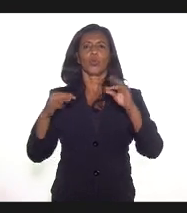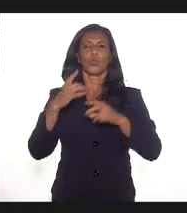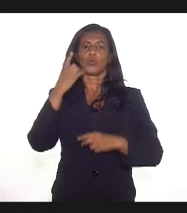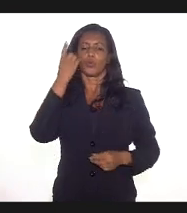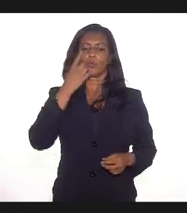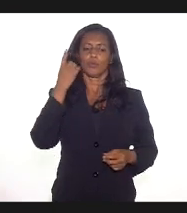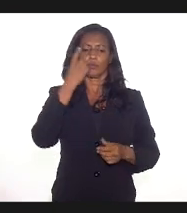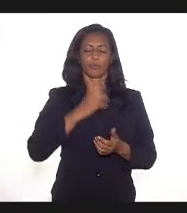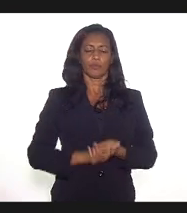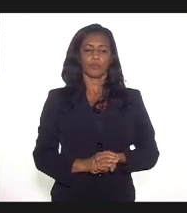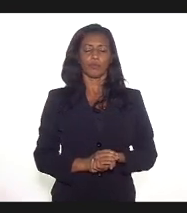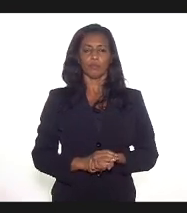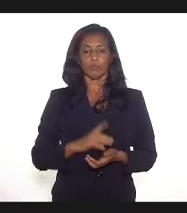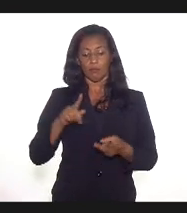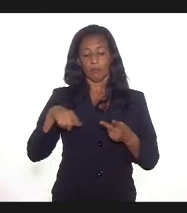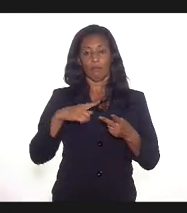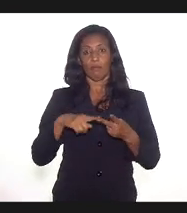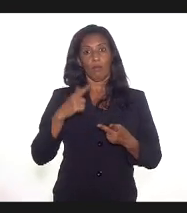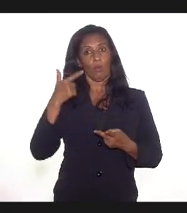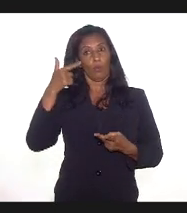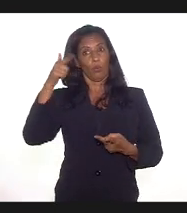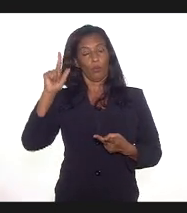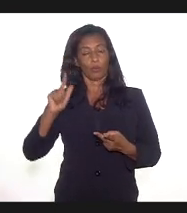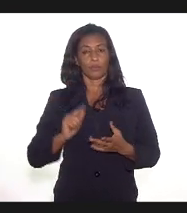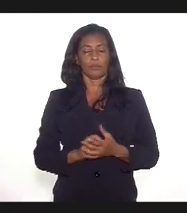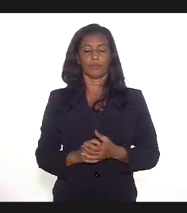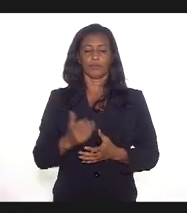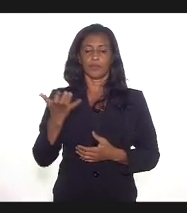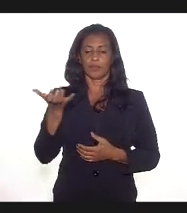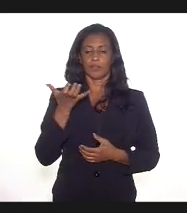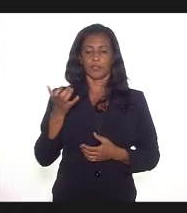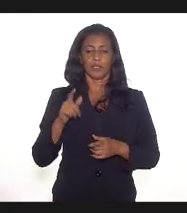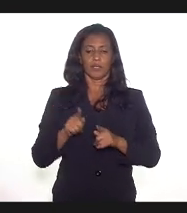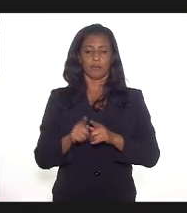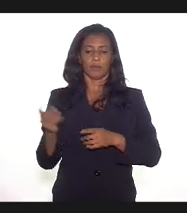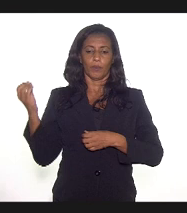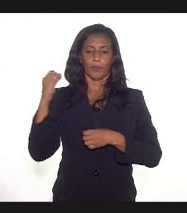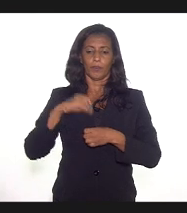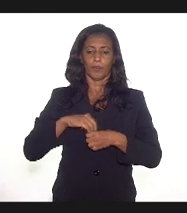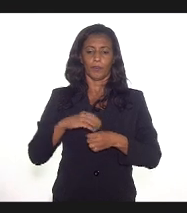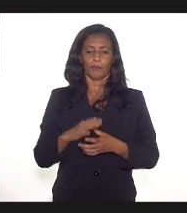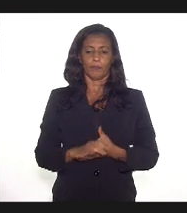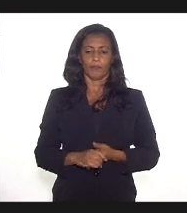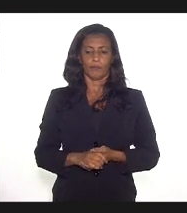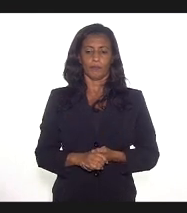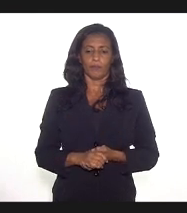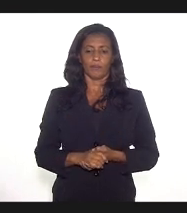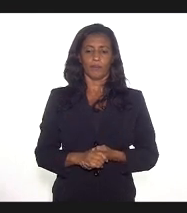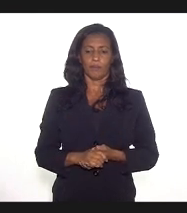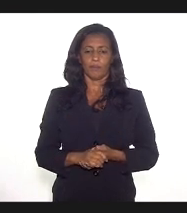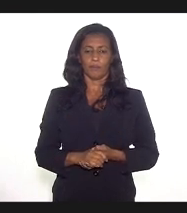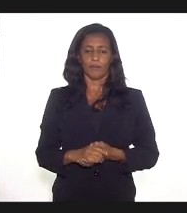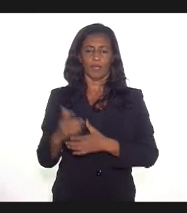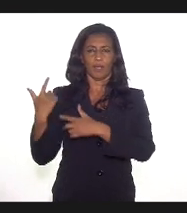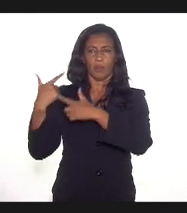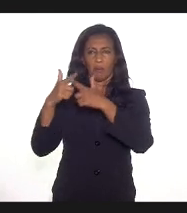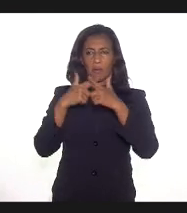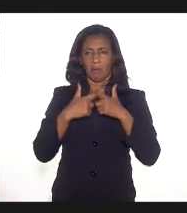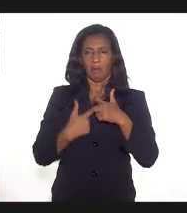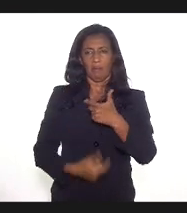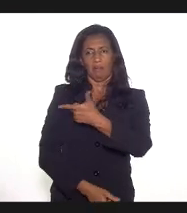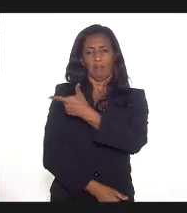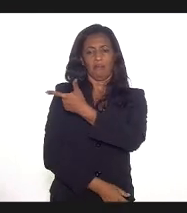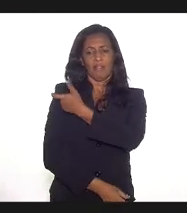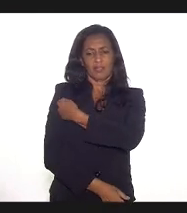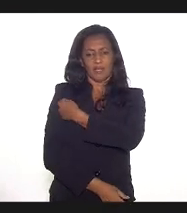deputados. Um outro ponto que eu queria colocar é esse problema da vacina